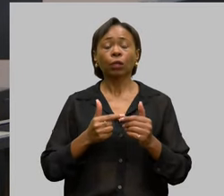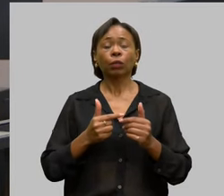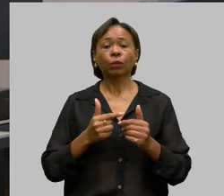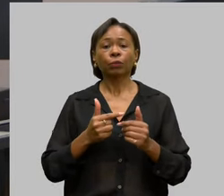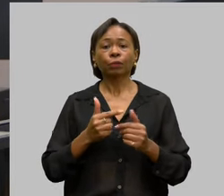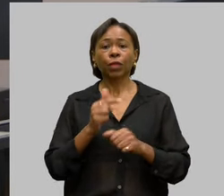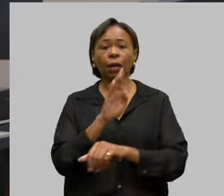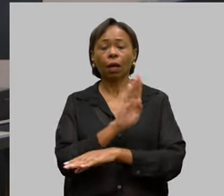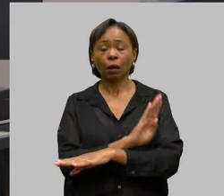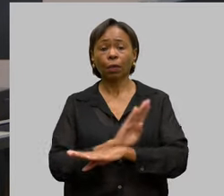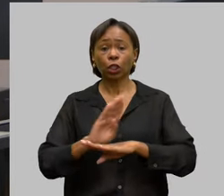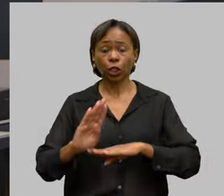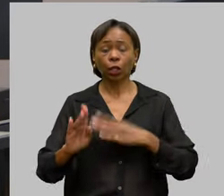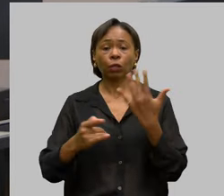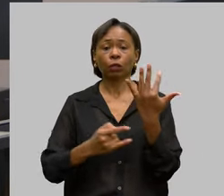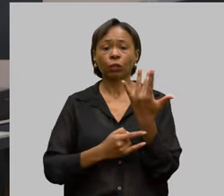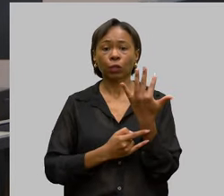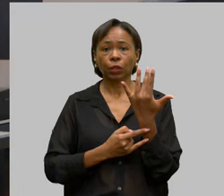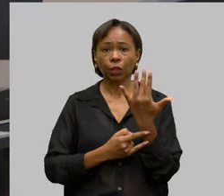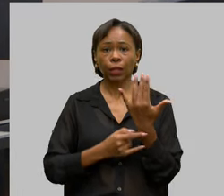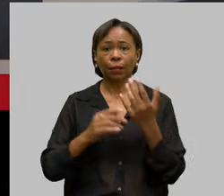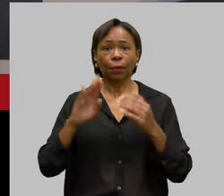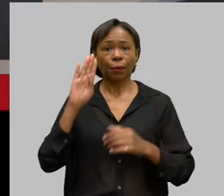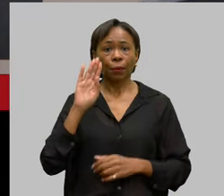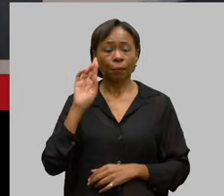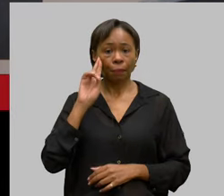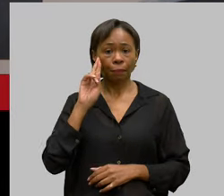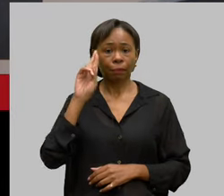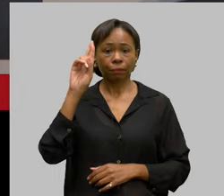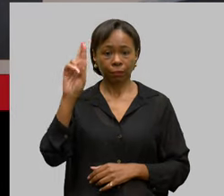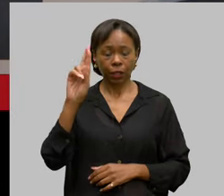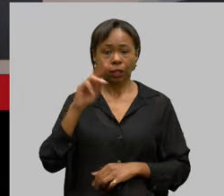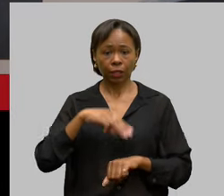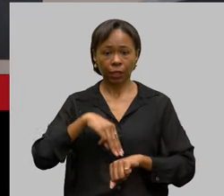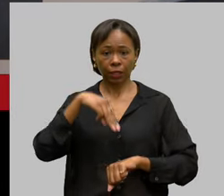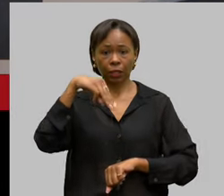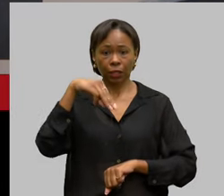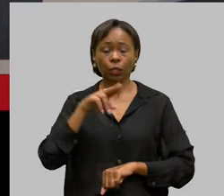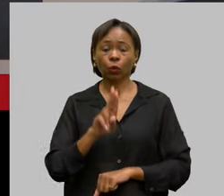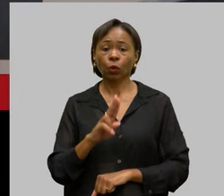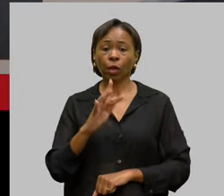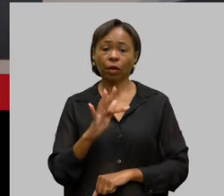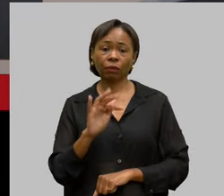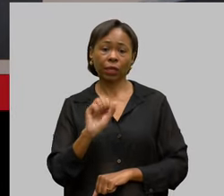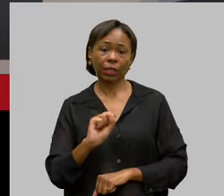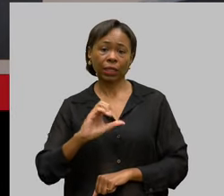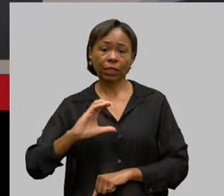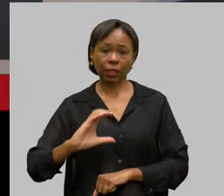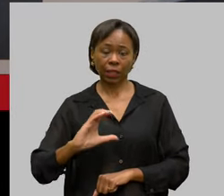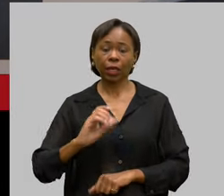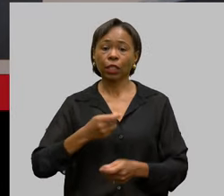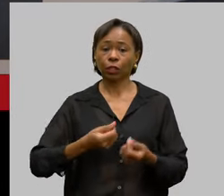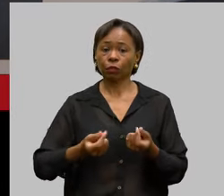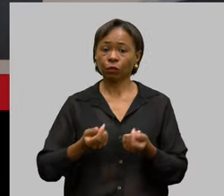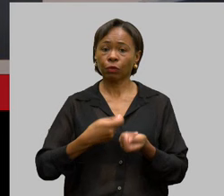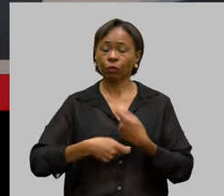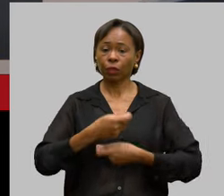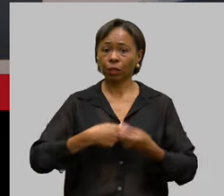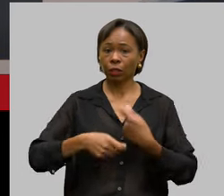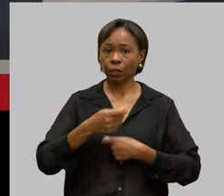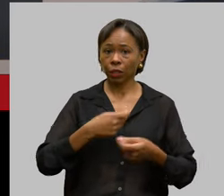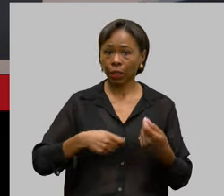mestre em administração e Finanças pela UFSC e pós-graduado em mercado financeiro e de